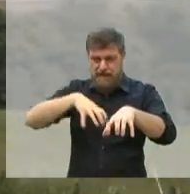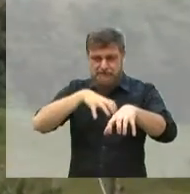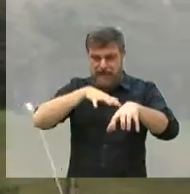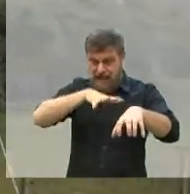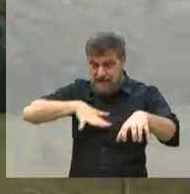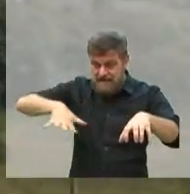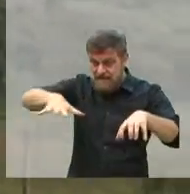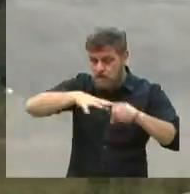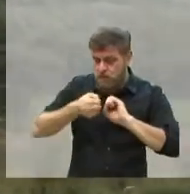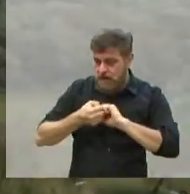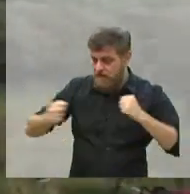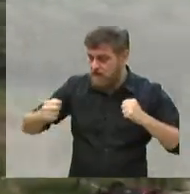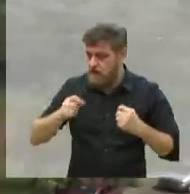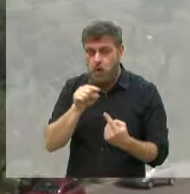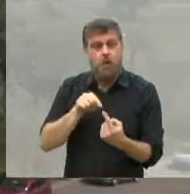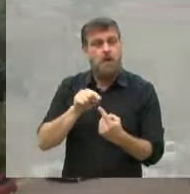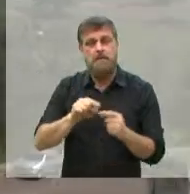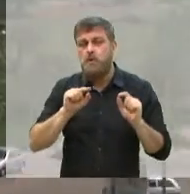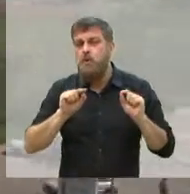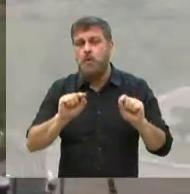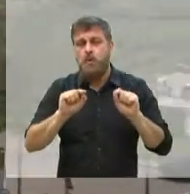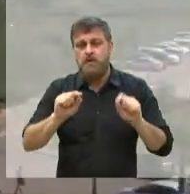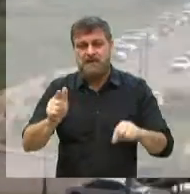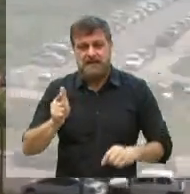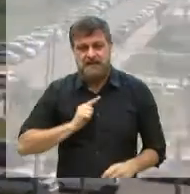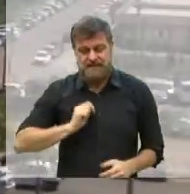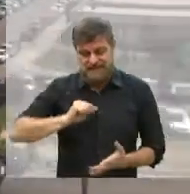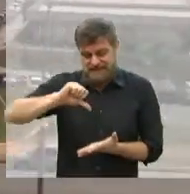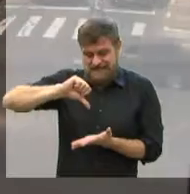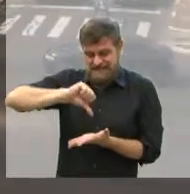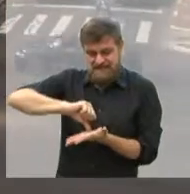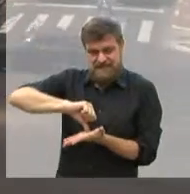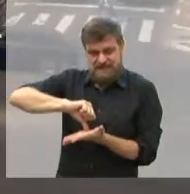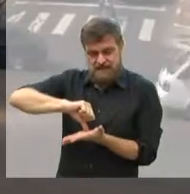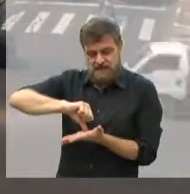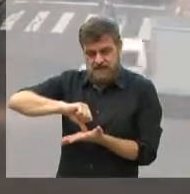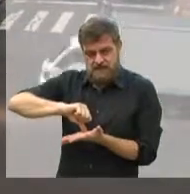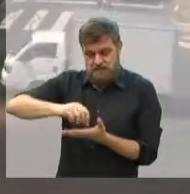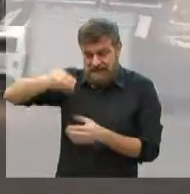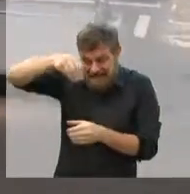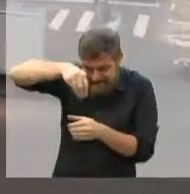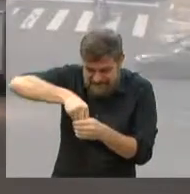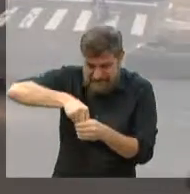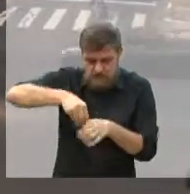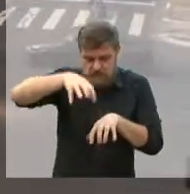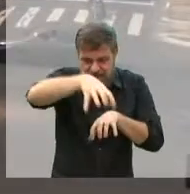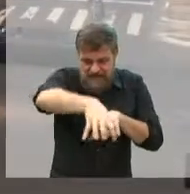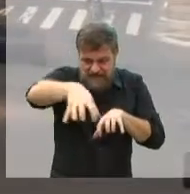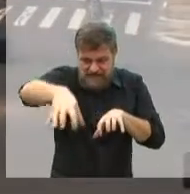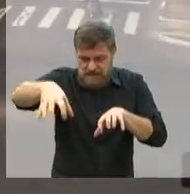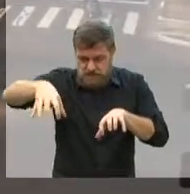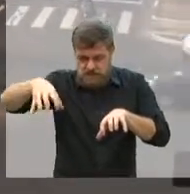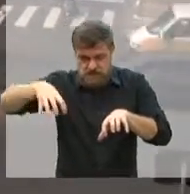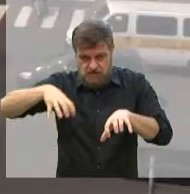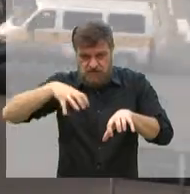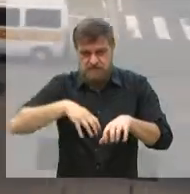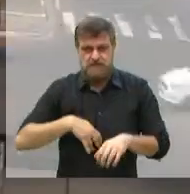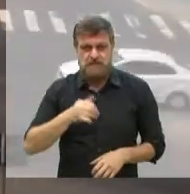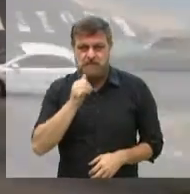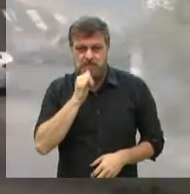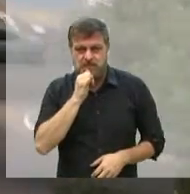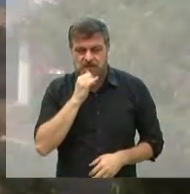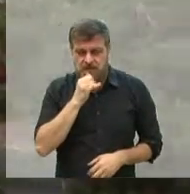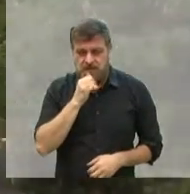E o objetivo qual é? É que haja zonas de centralidades dentro dessas regiões. Por